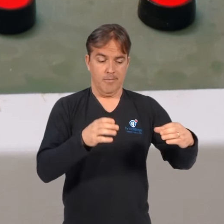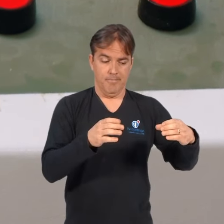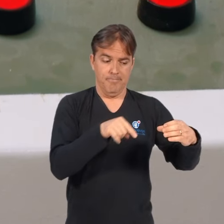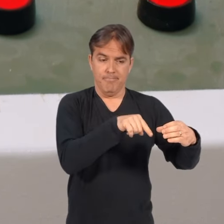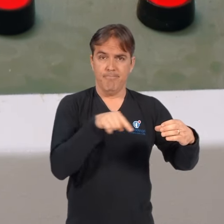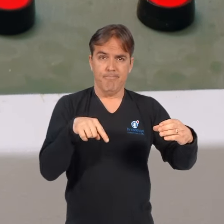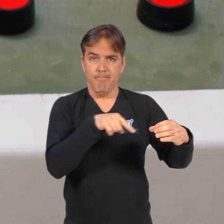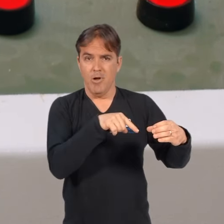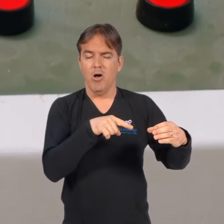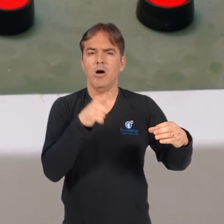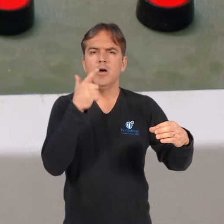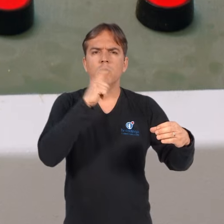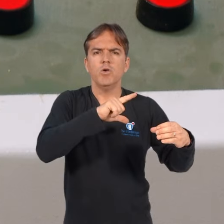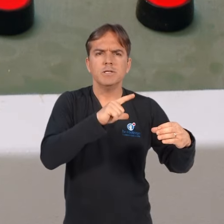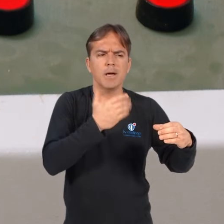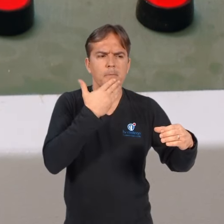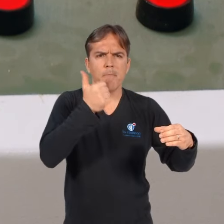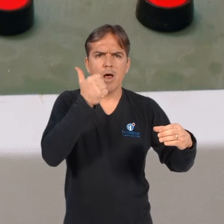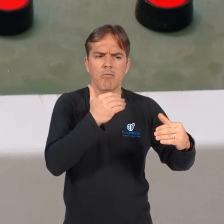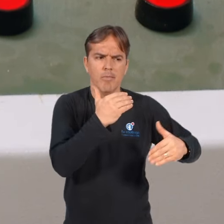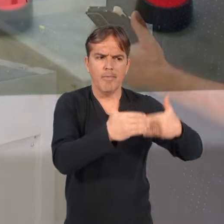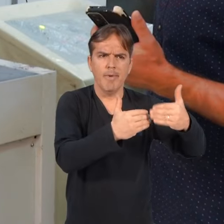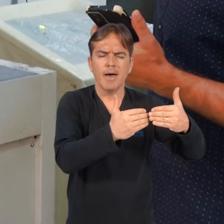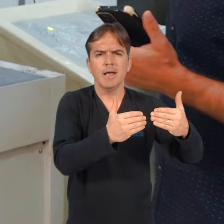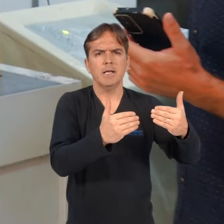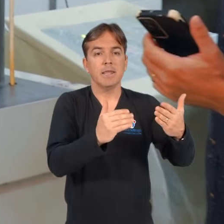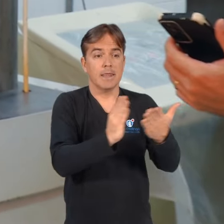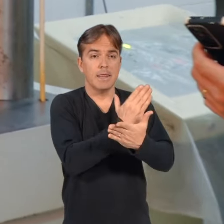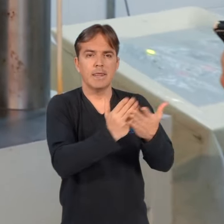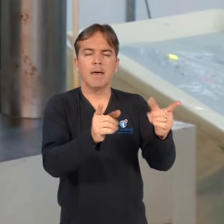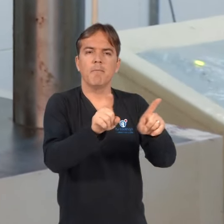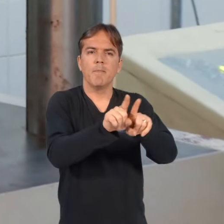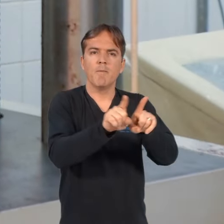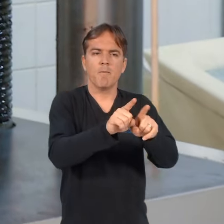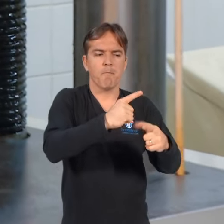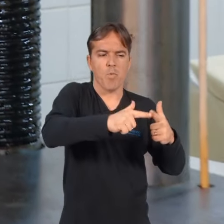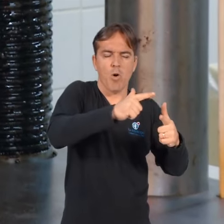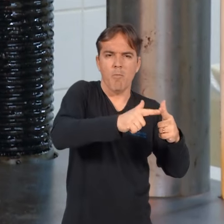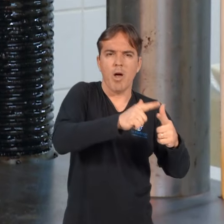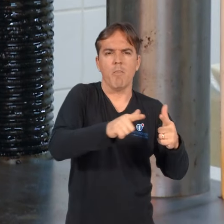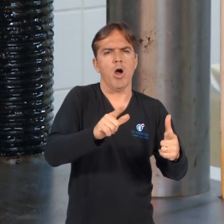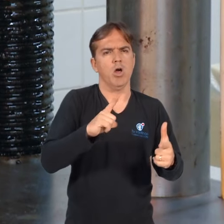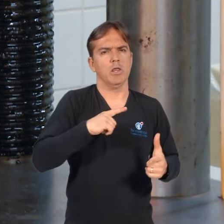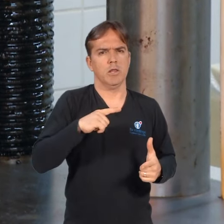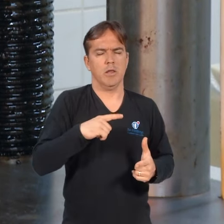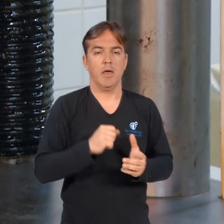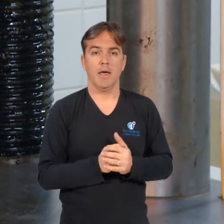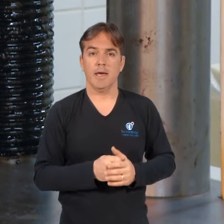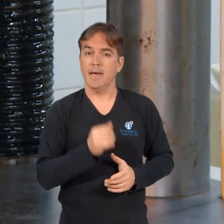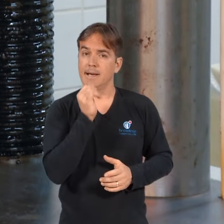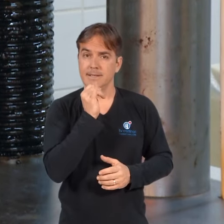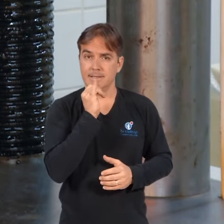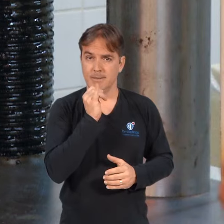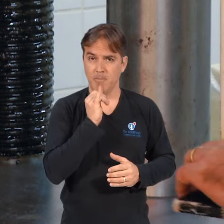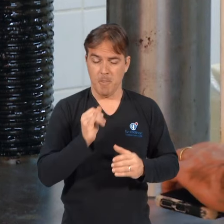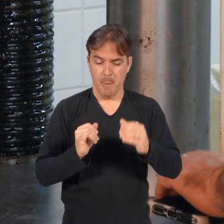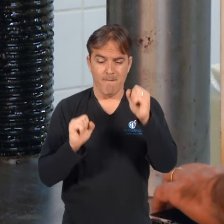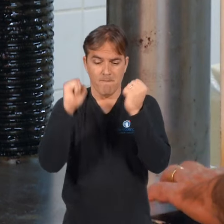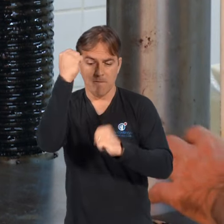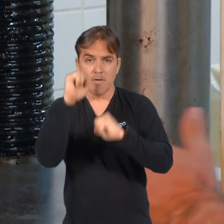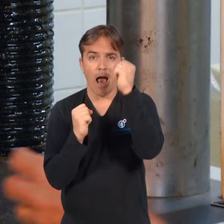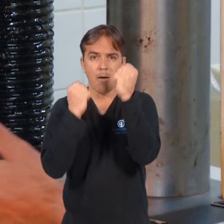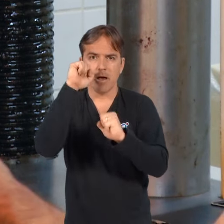né? E tentar resolver algumas lacunas que existe no sistema. Como o processo produtivo, a gente precisa